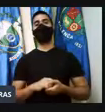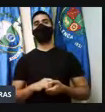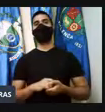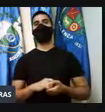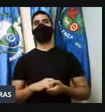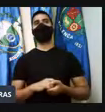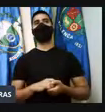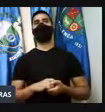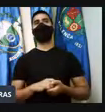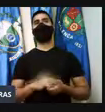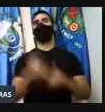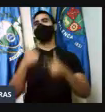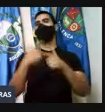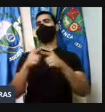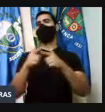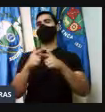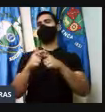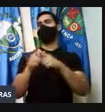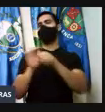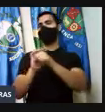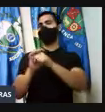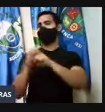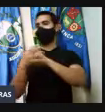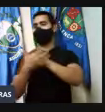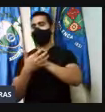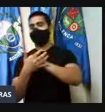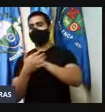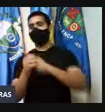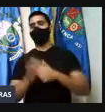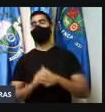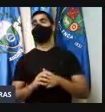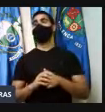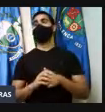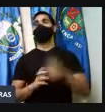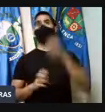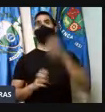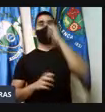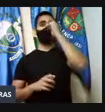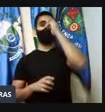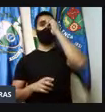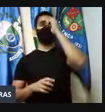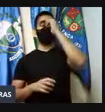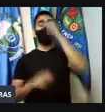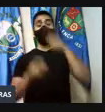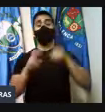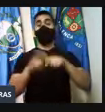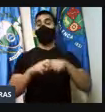sobre a pandemia na nossa cidade. Isso muito nos preocupa,